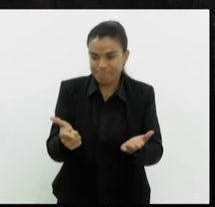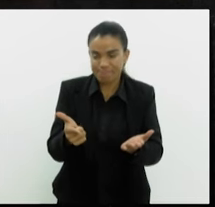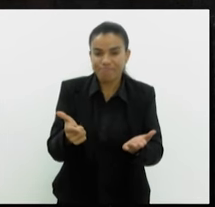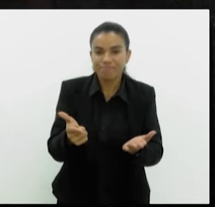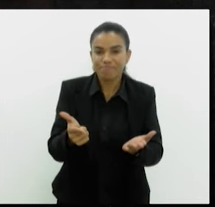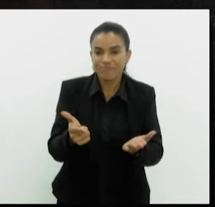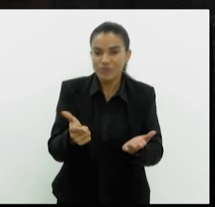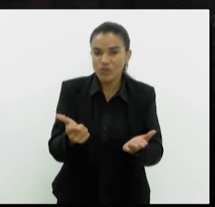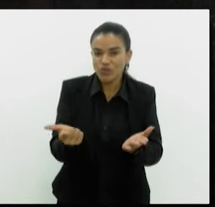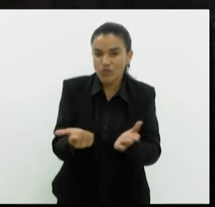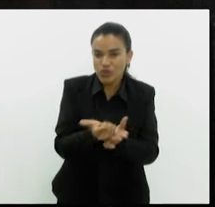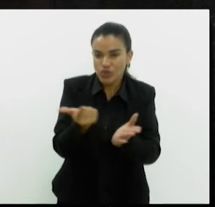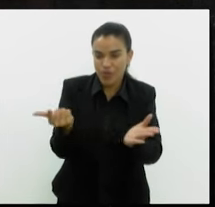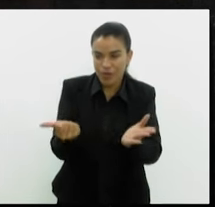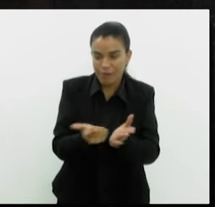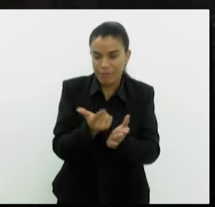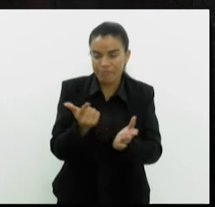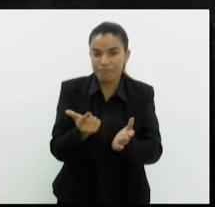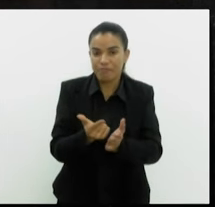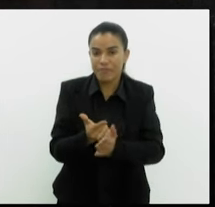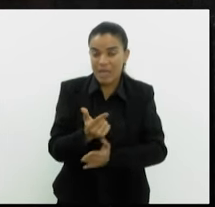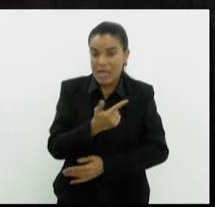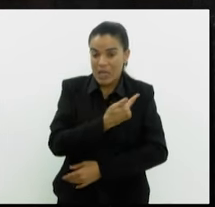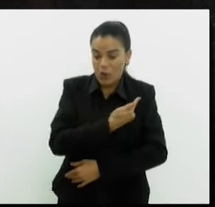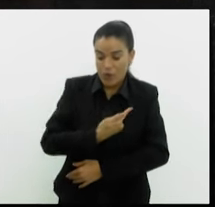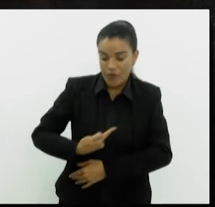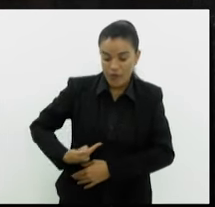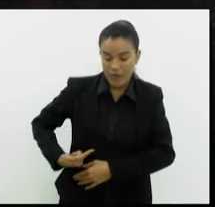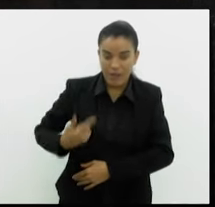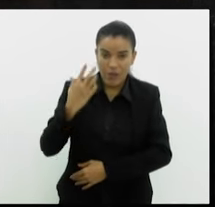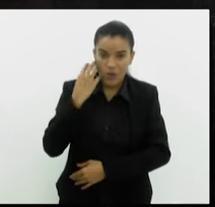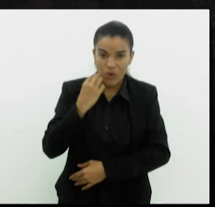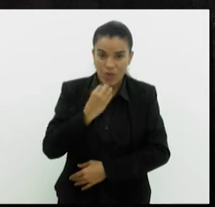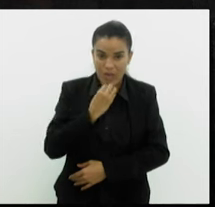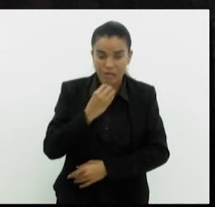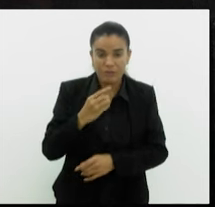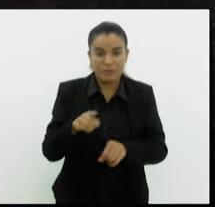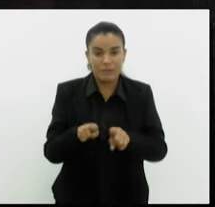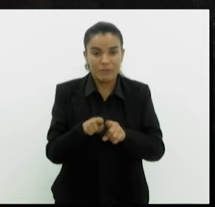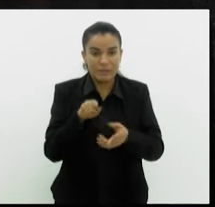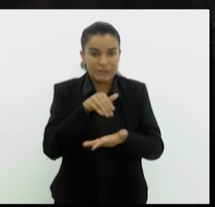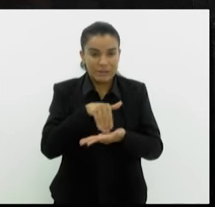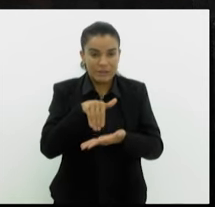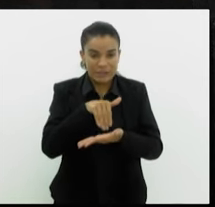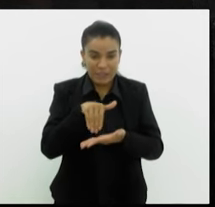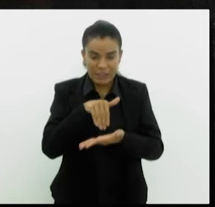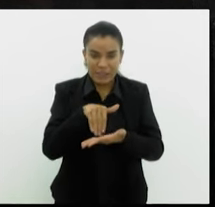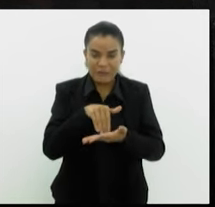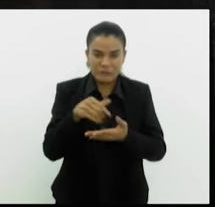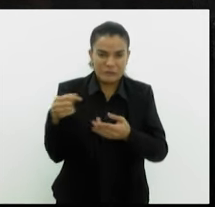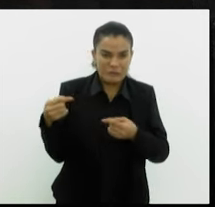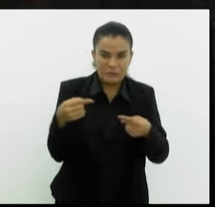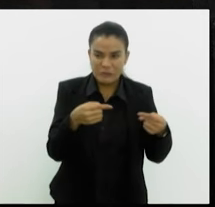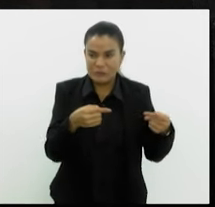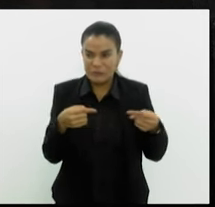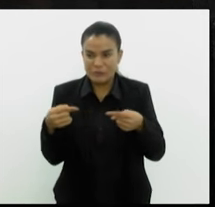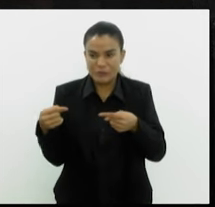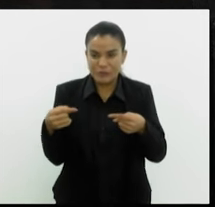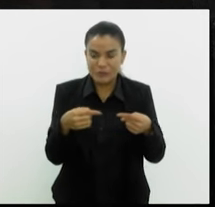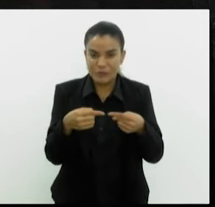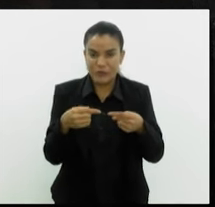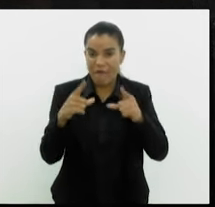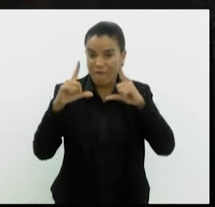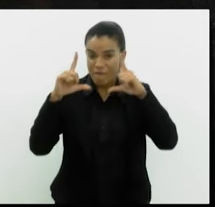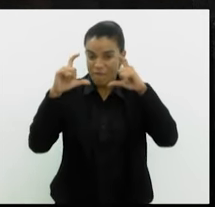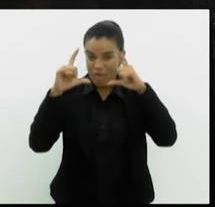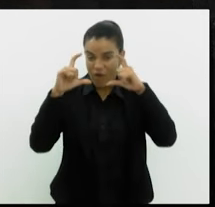caderno Rio. Castro e secretário do Tesouro trocam críticas, com a foto